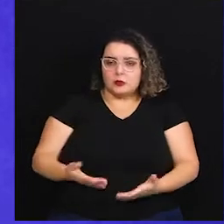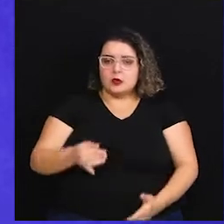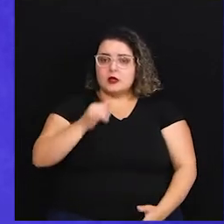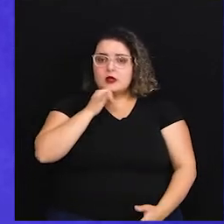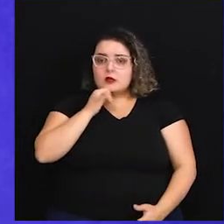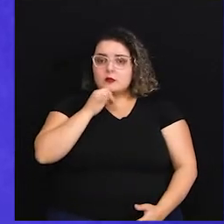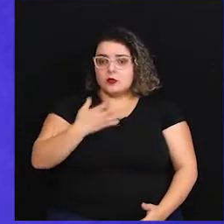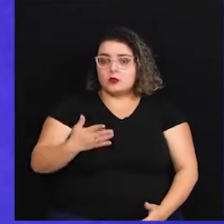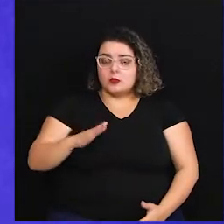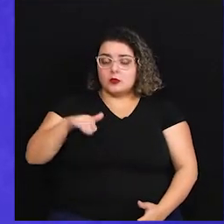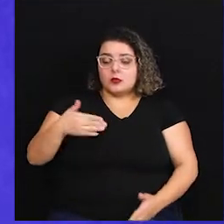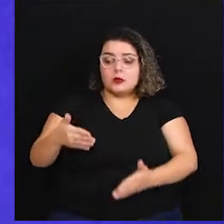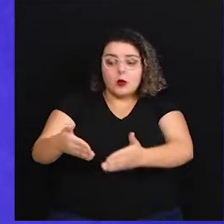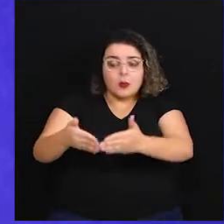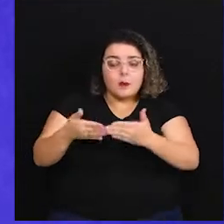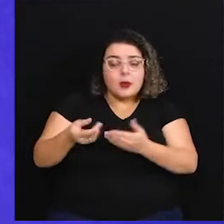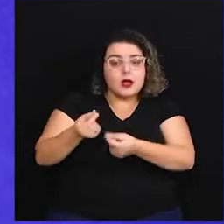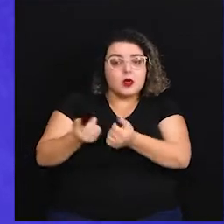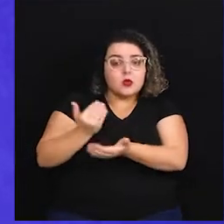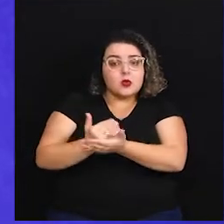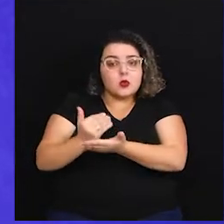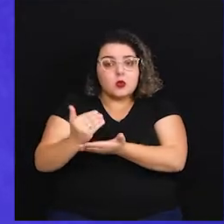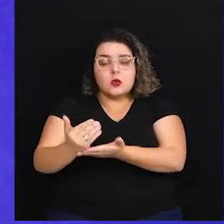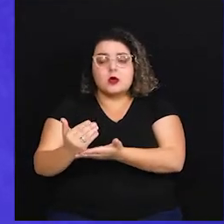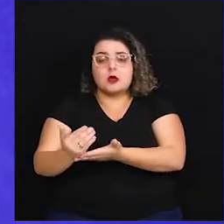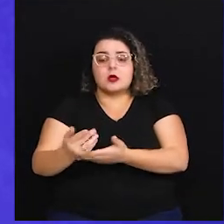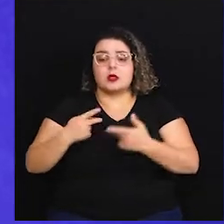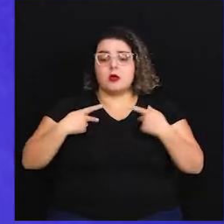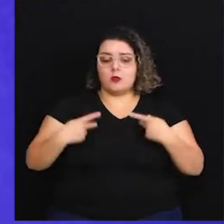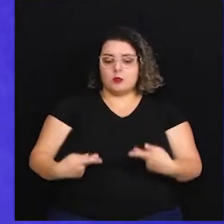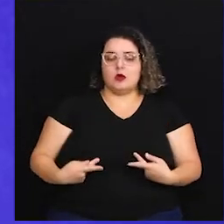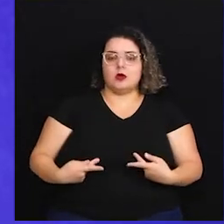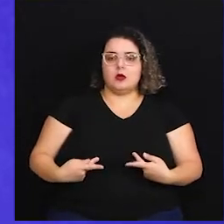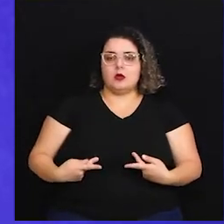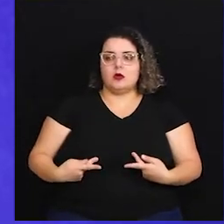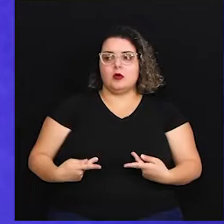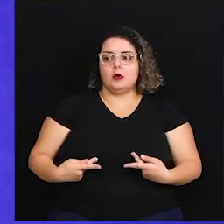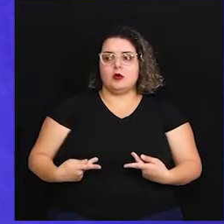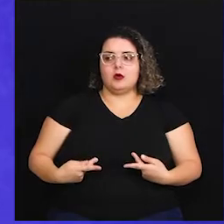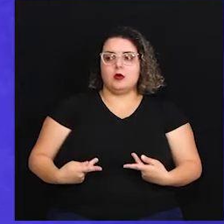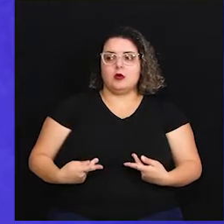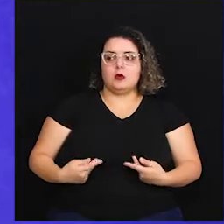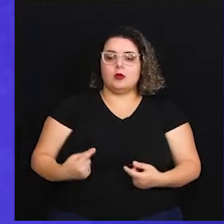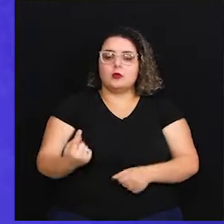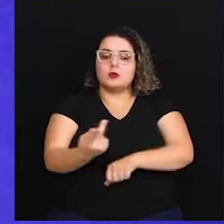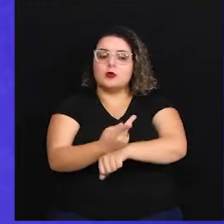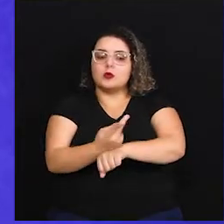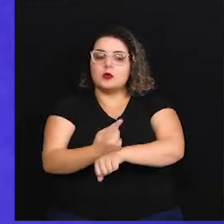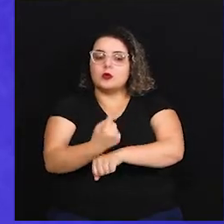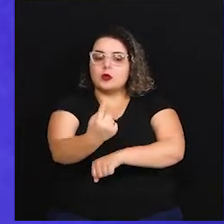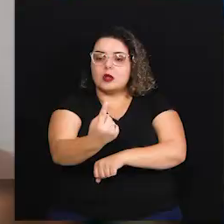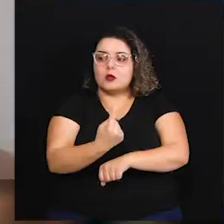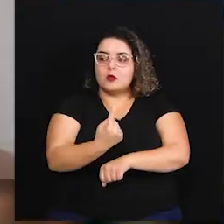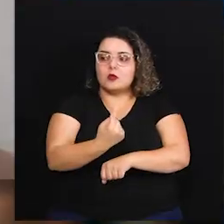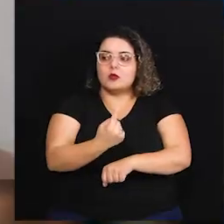exemplo, quando pede um empréstimo e a postura de um empreendedor quando busca um investidor?